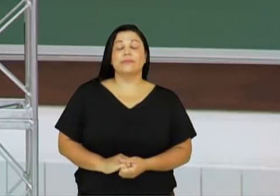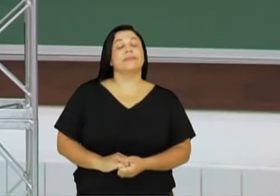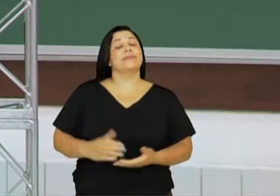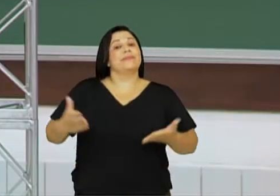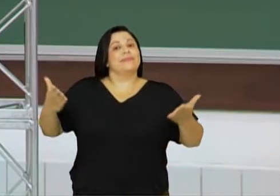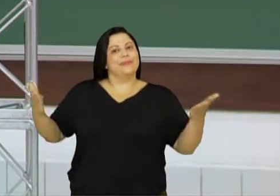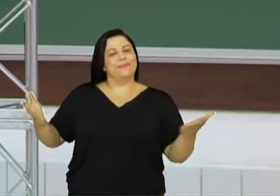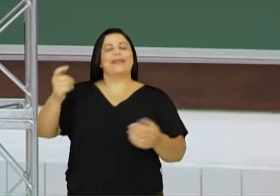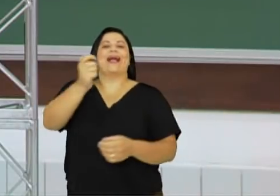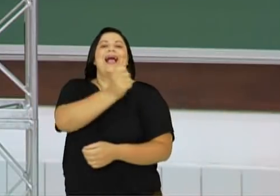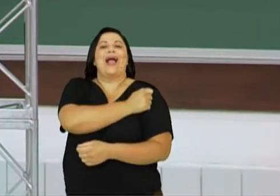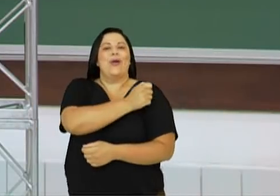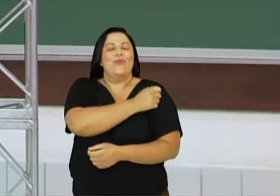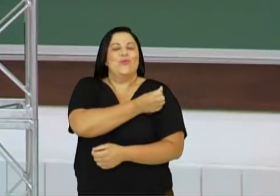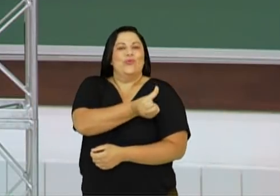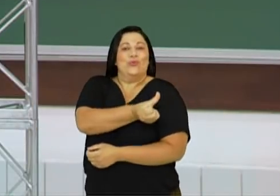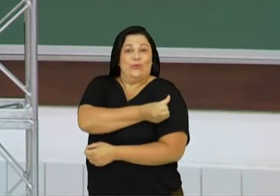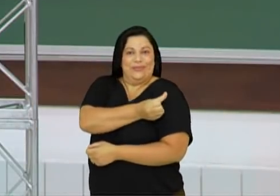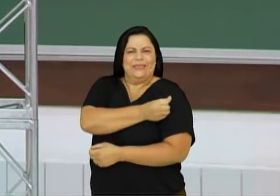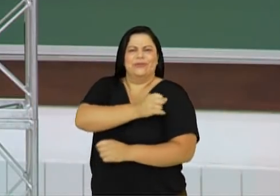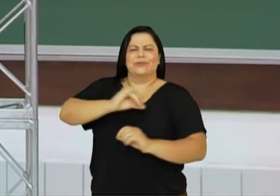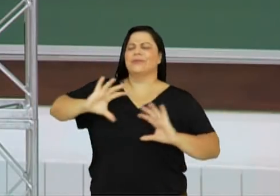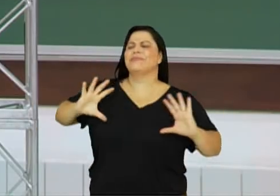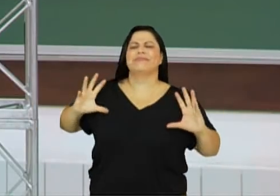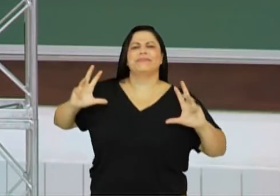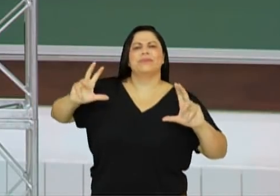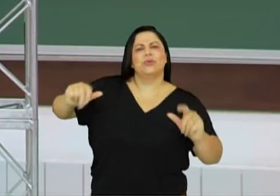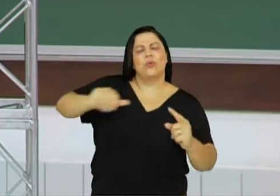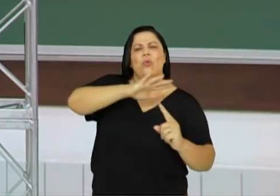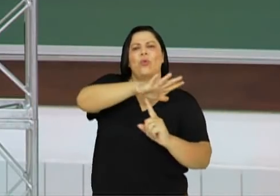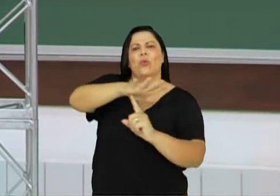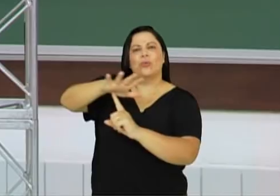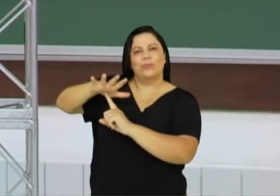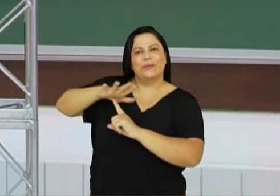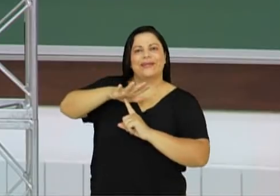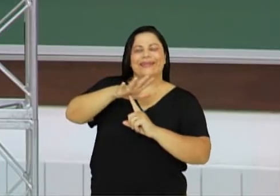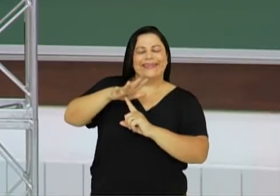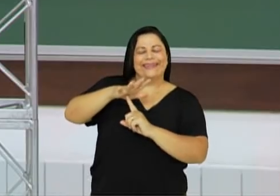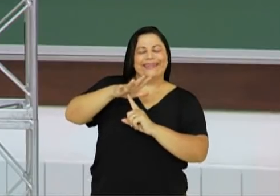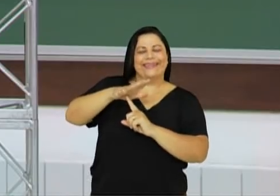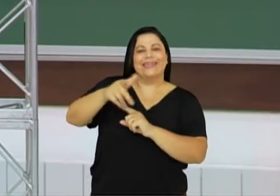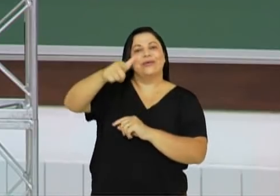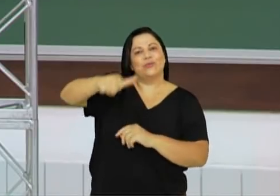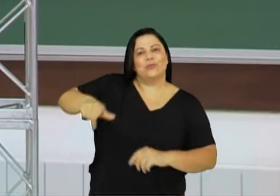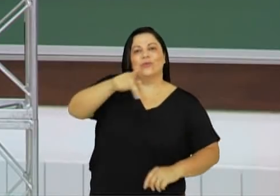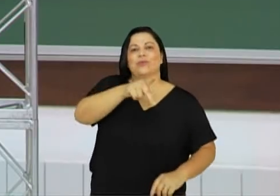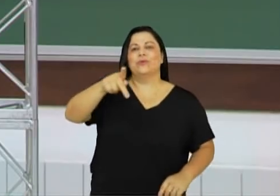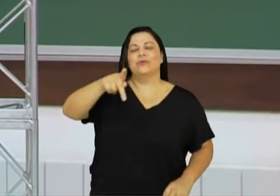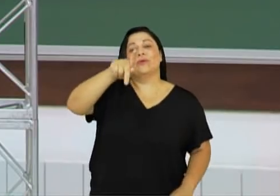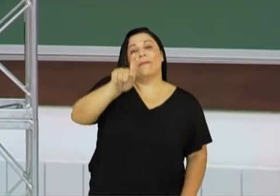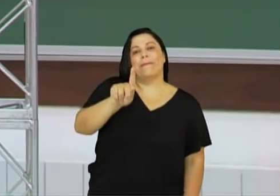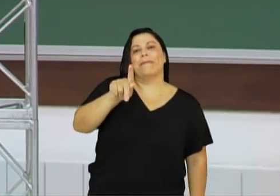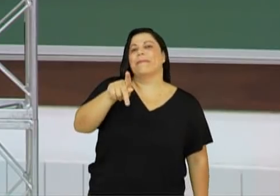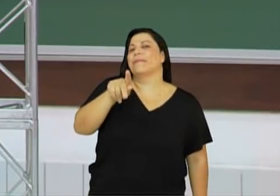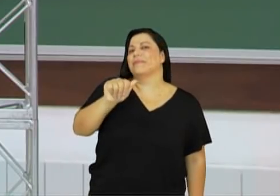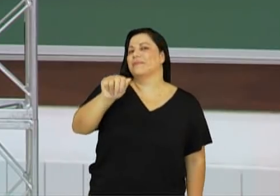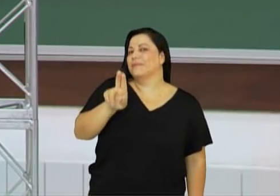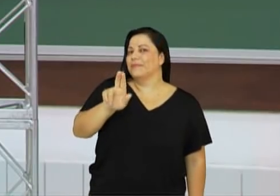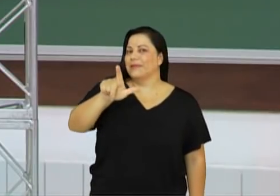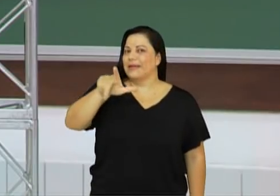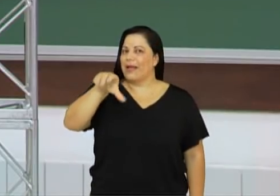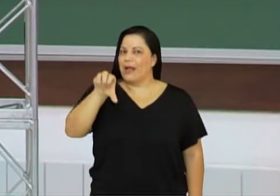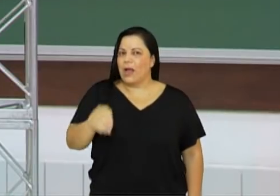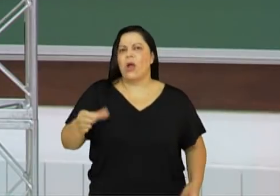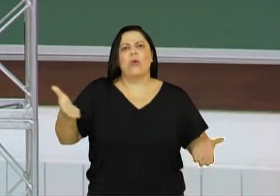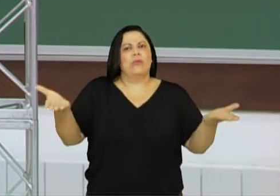Pessoal, alunos e alunos do 6º ano de todo o estado do Paraná, sou eu novamente, professor Paulo Brito, para essa aula. Então,